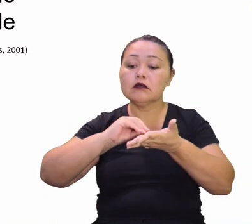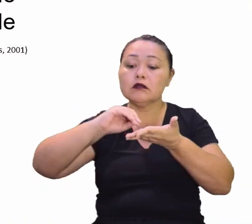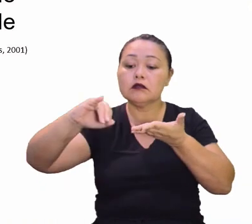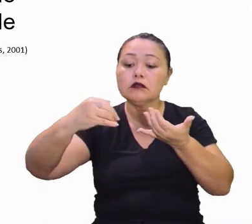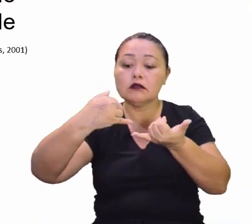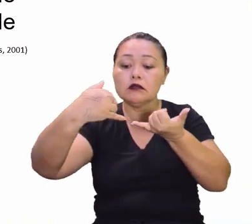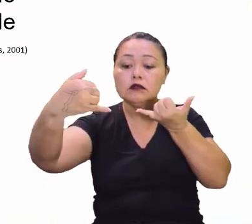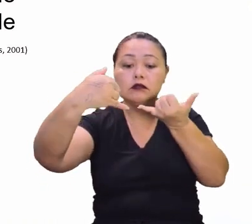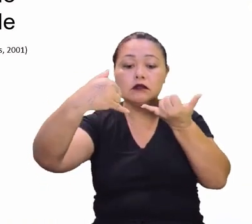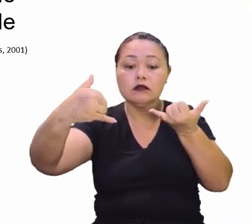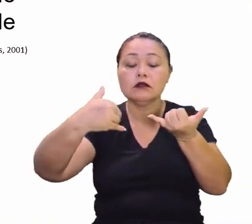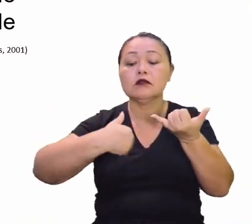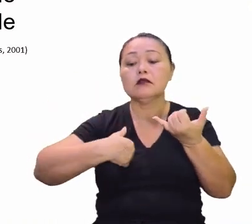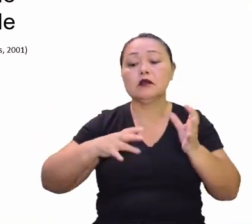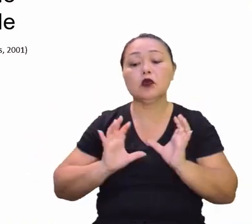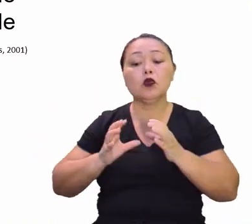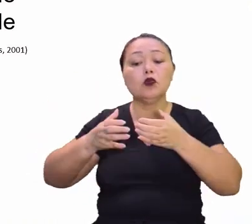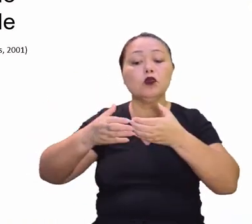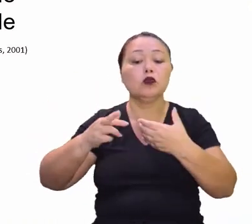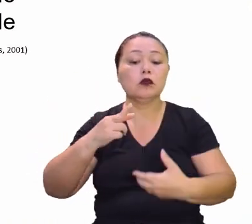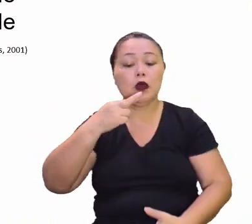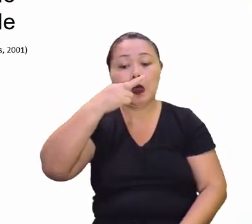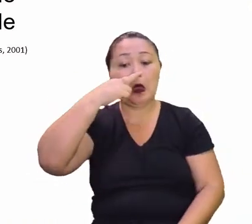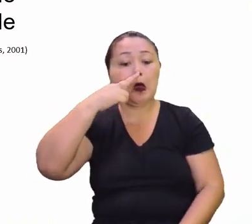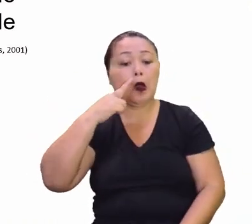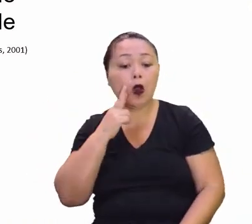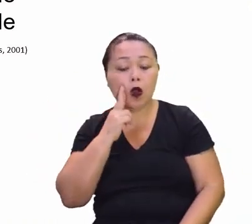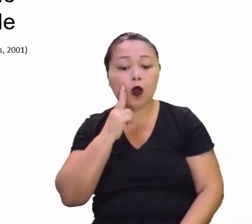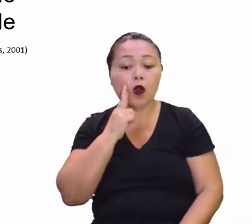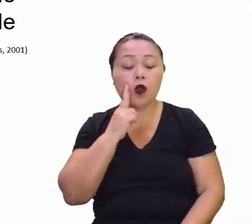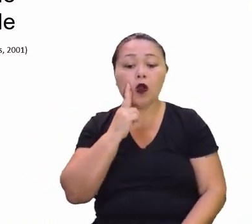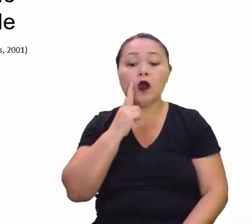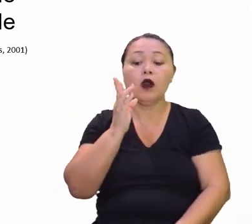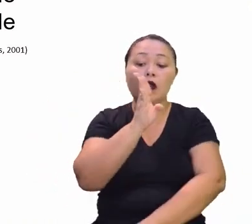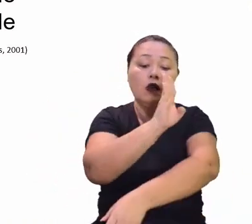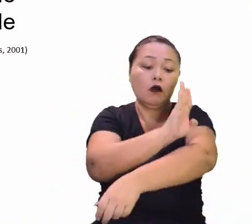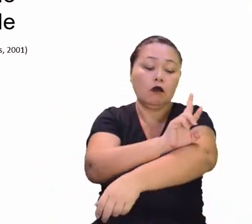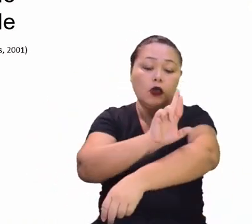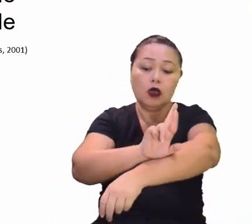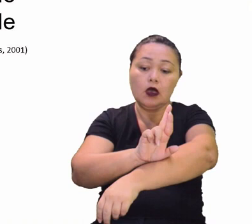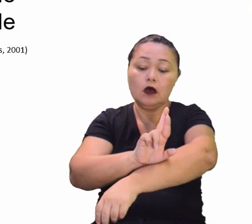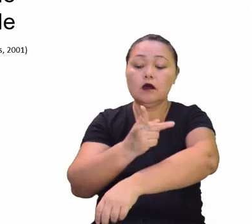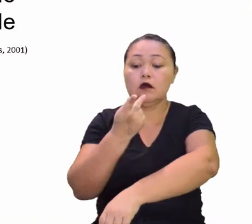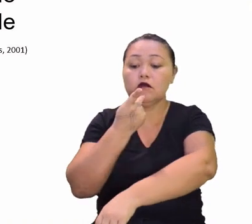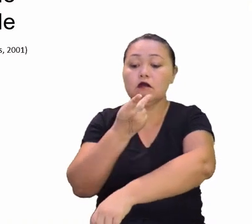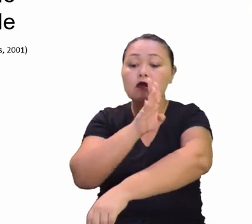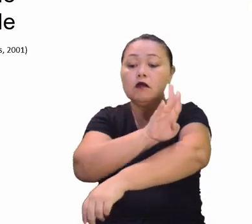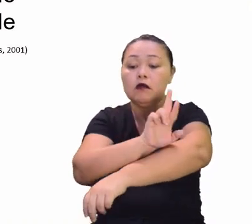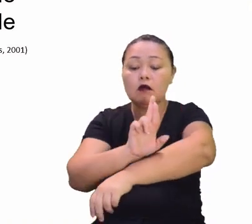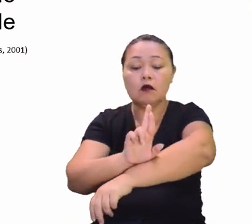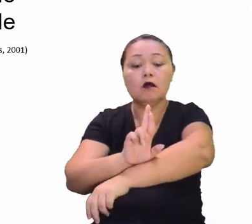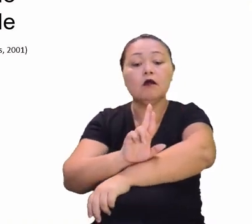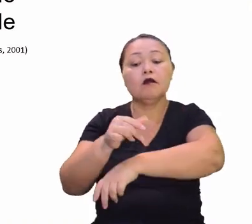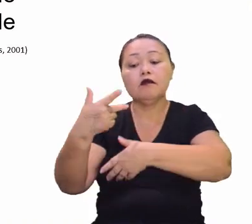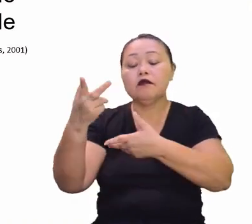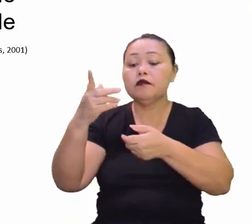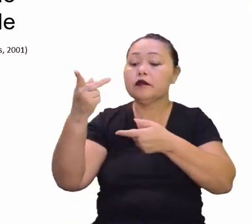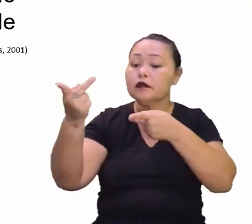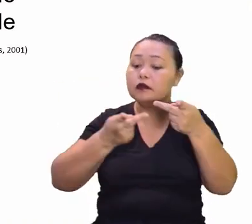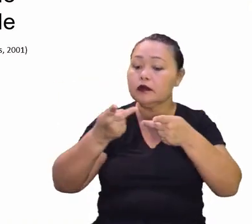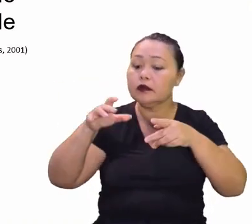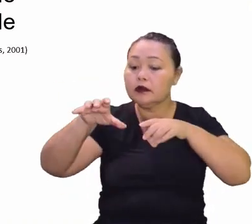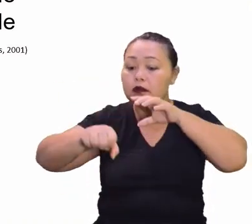Rondon de 1911. Então, assim, ó, porque a BR, né? Por que está falando? A gente está falando de BR, dos projetos